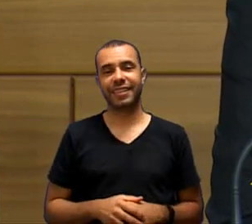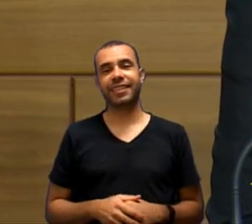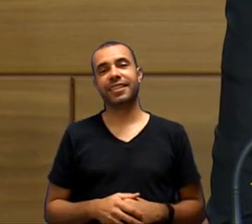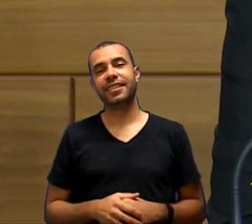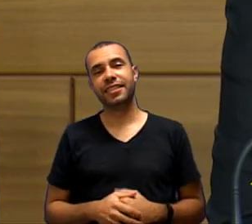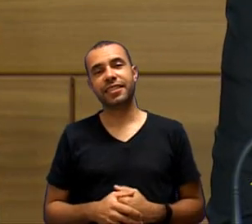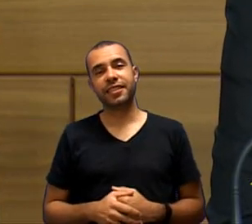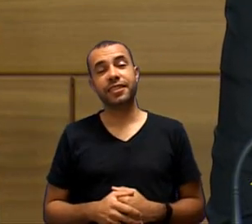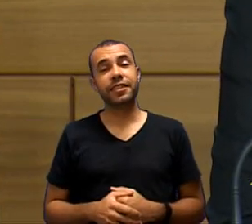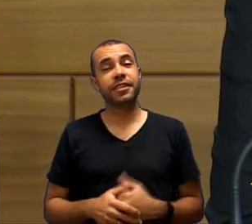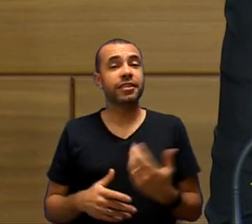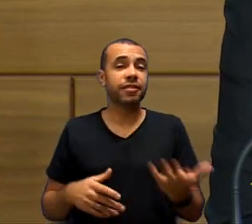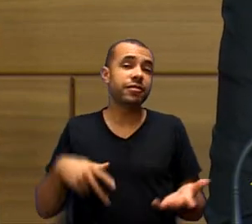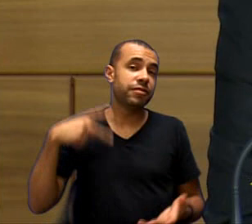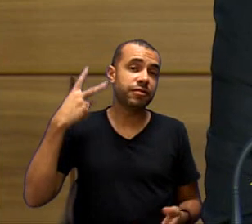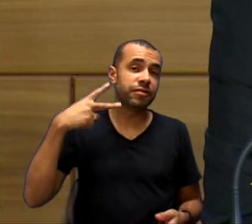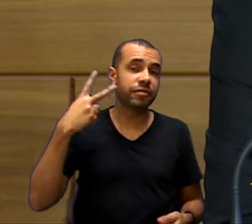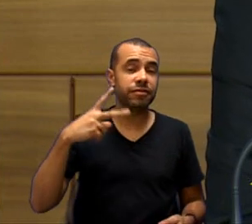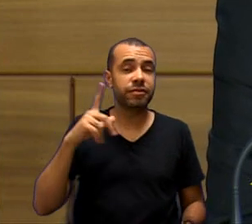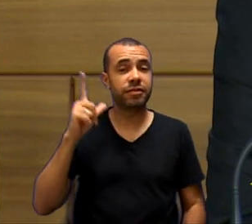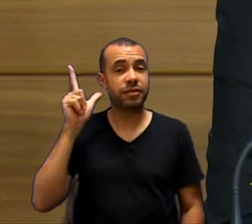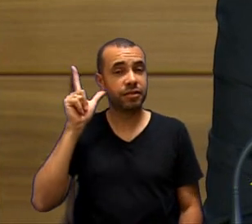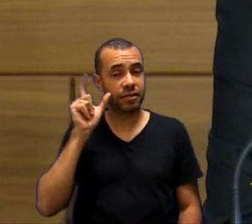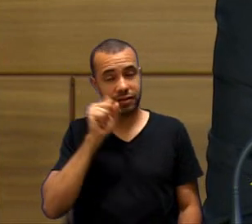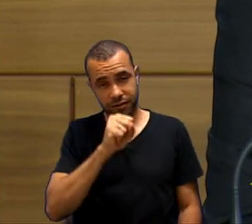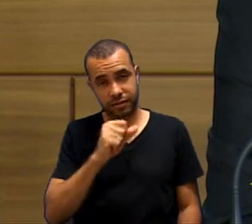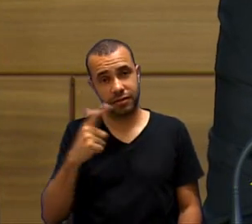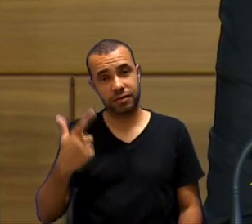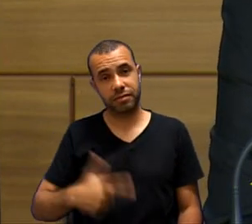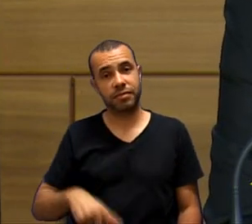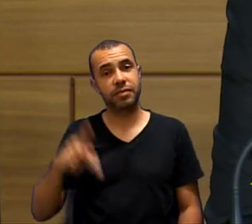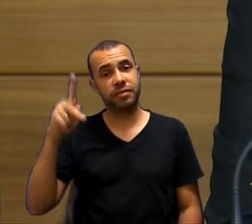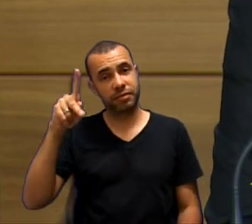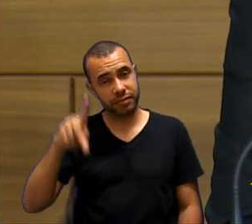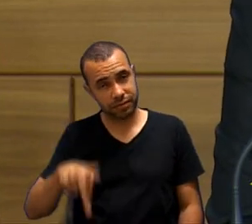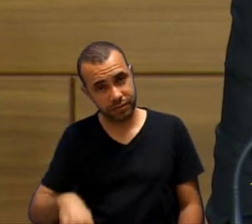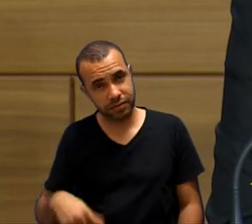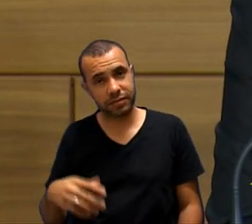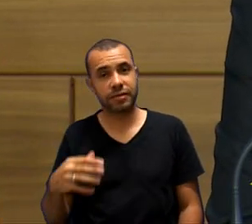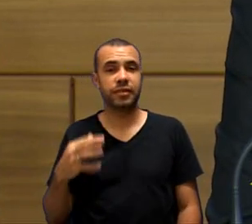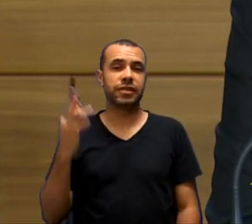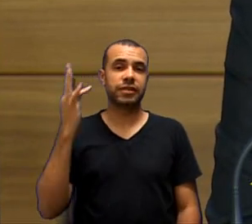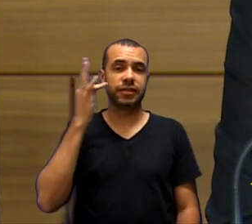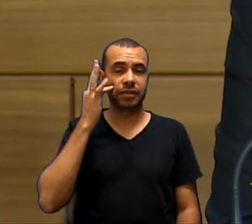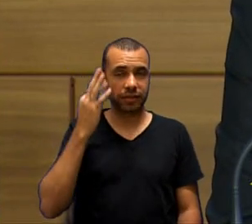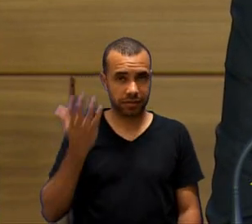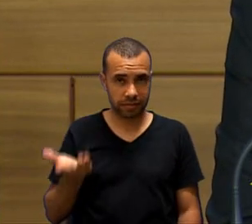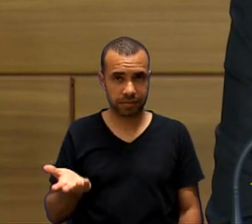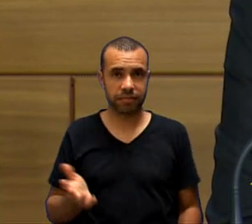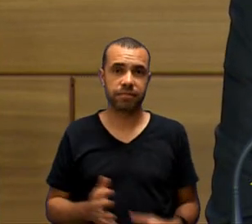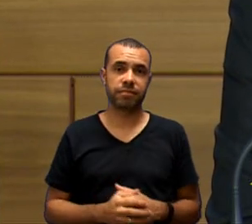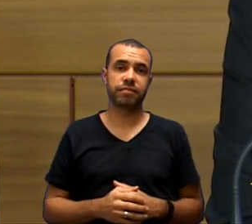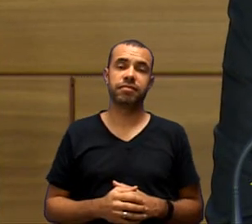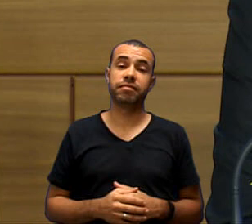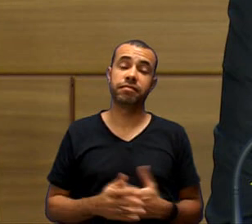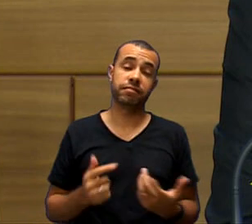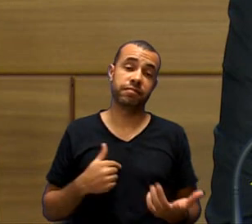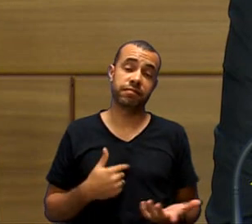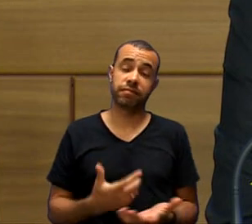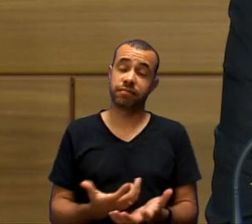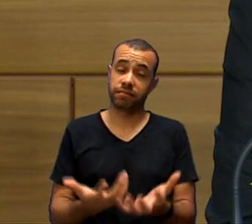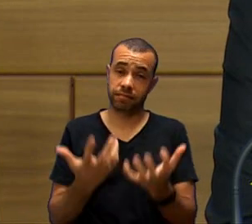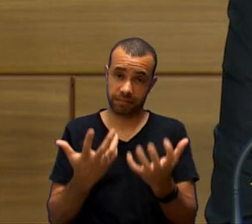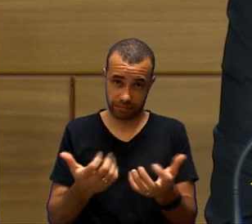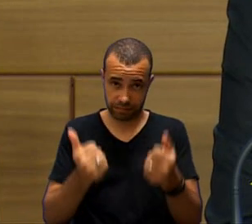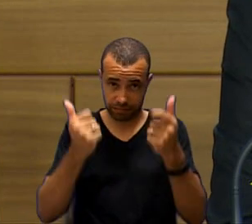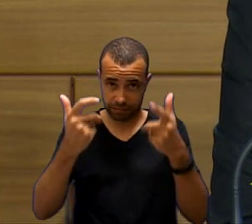Vereador Luiz Santos, nosso presidente Fernando Dini. Então, eu gostaria de esclarecer